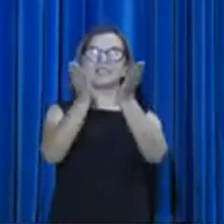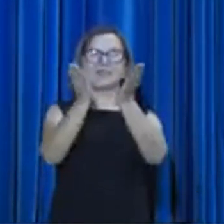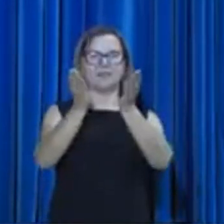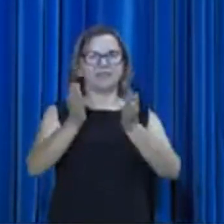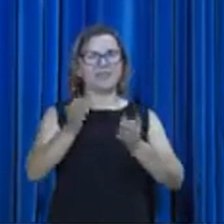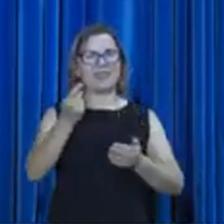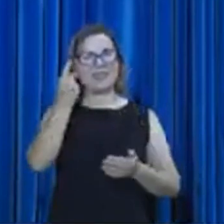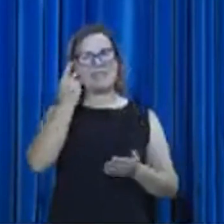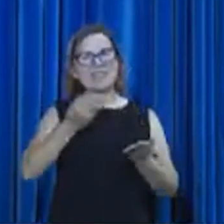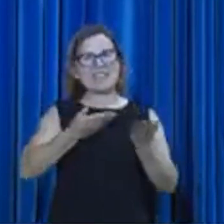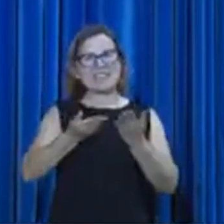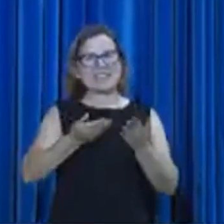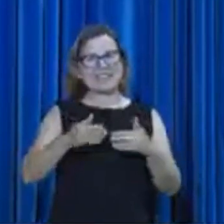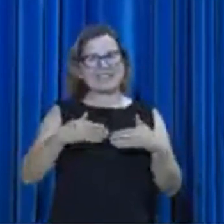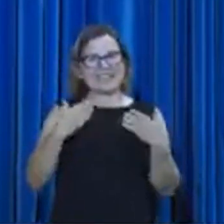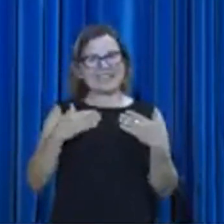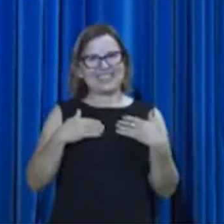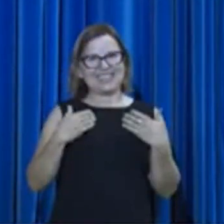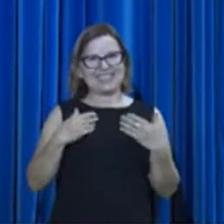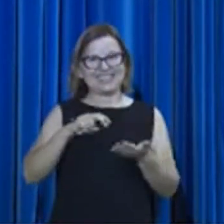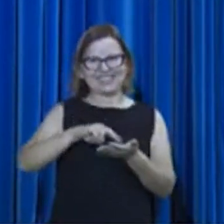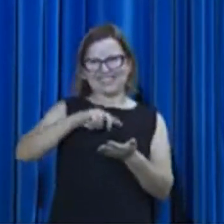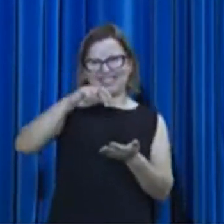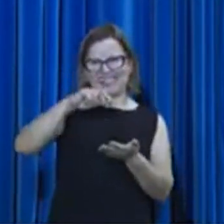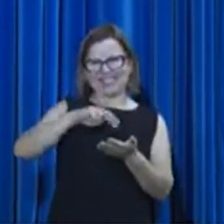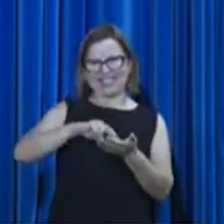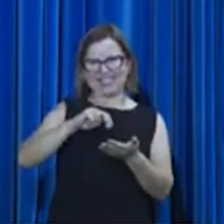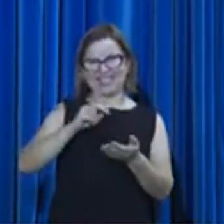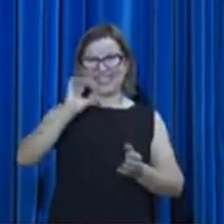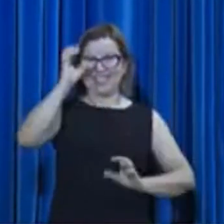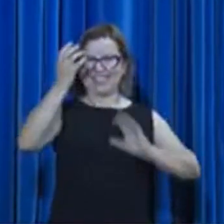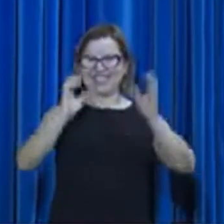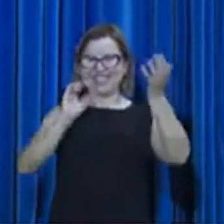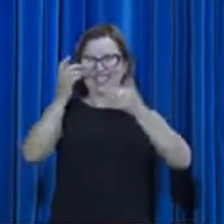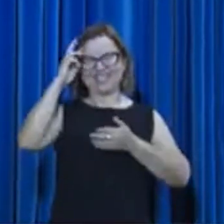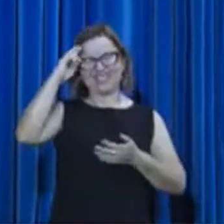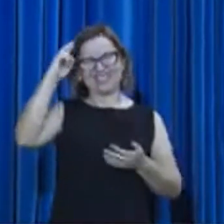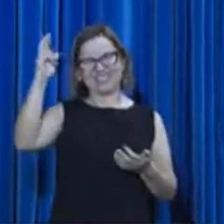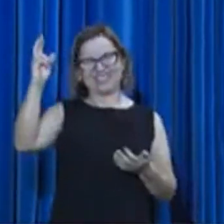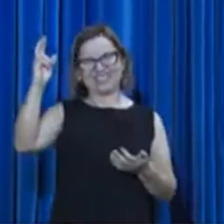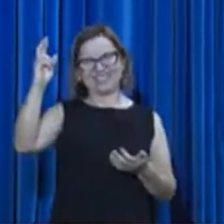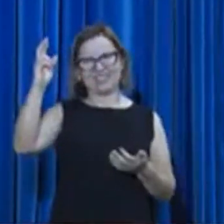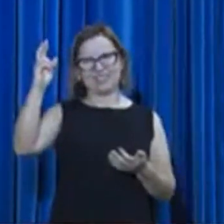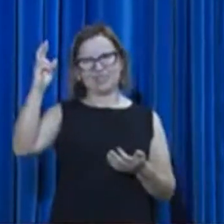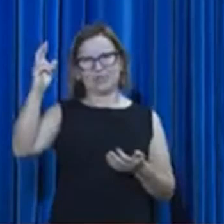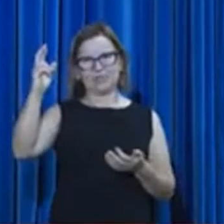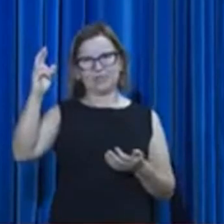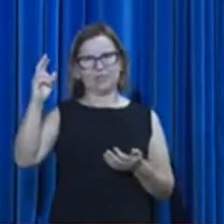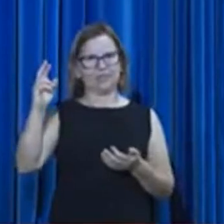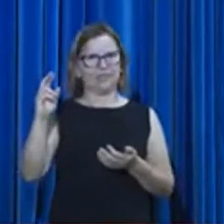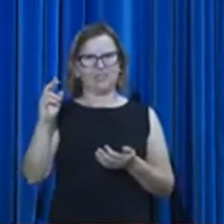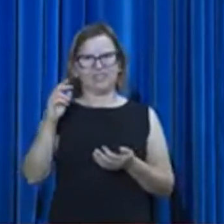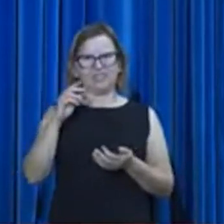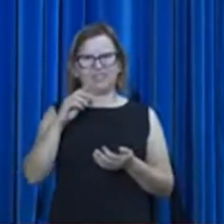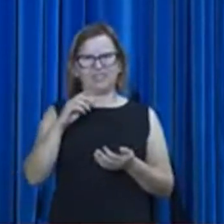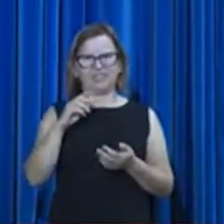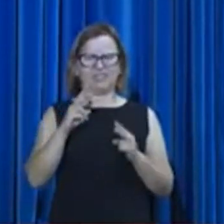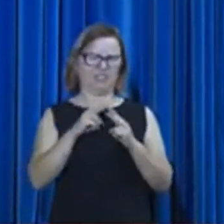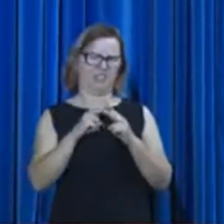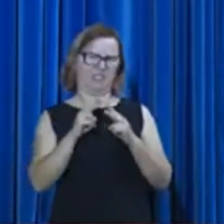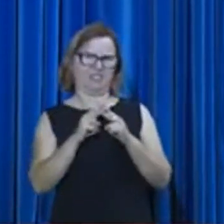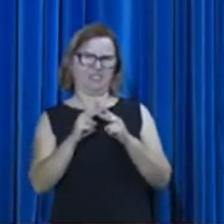com alegria, com júbilo, celebrando ao Senhor, e não com intriga,